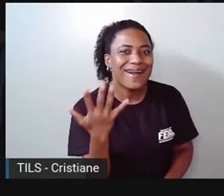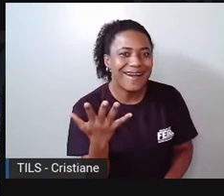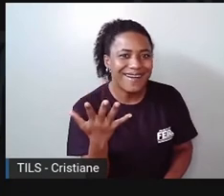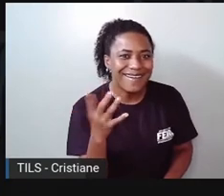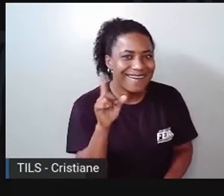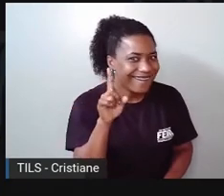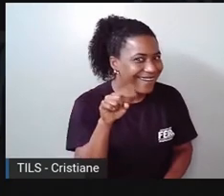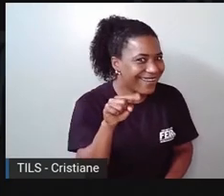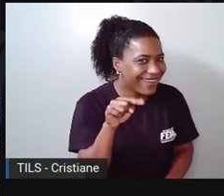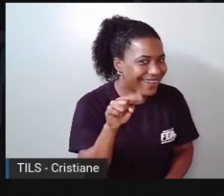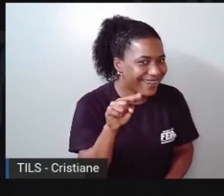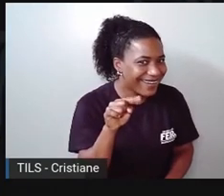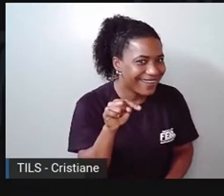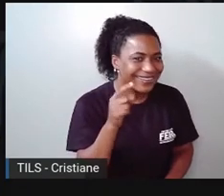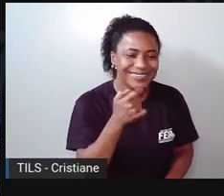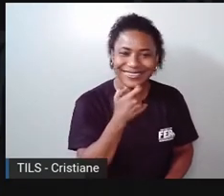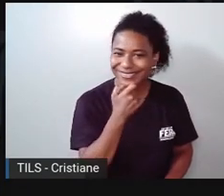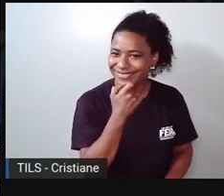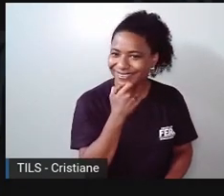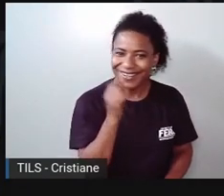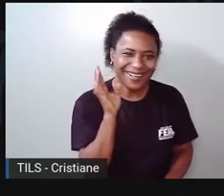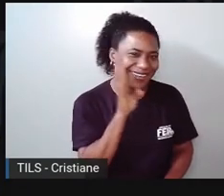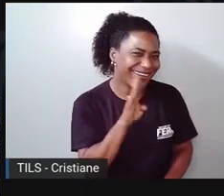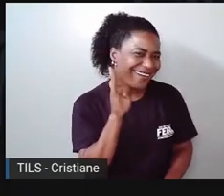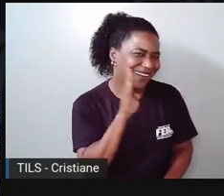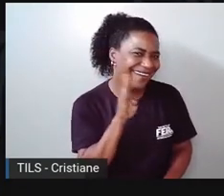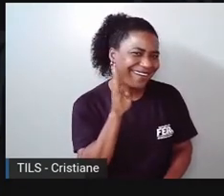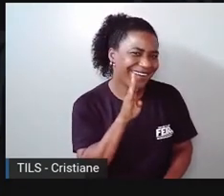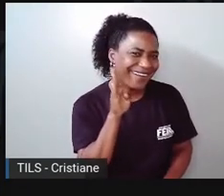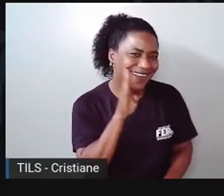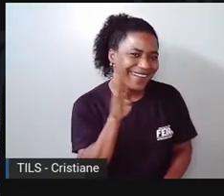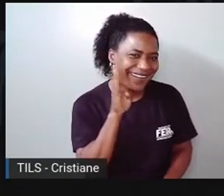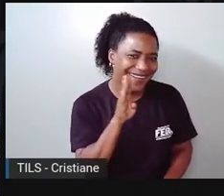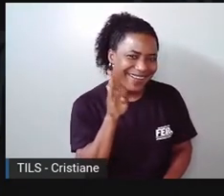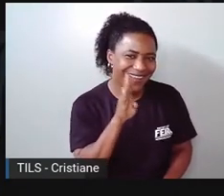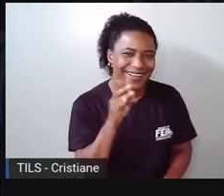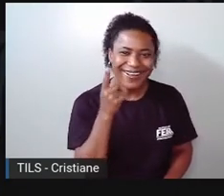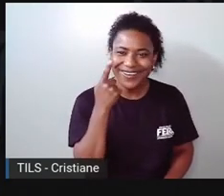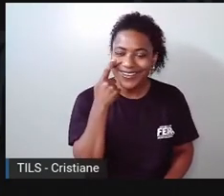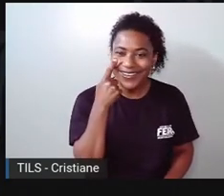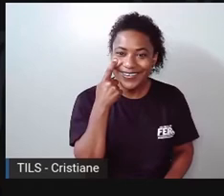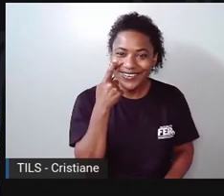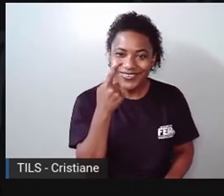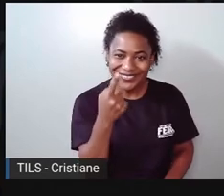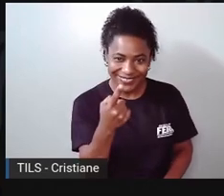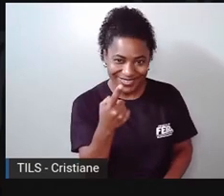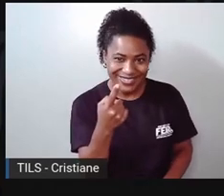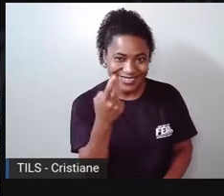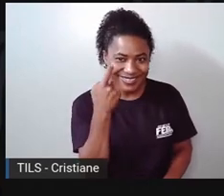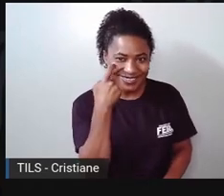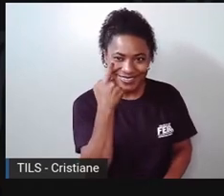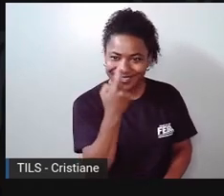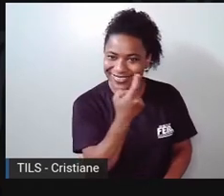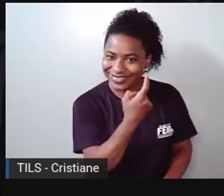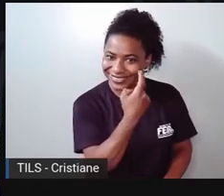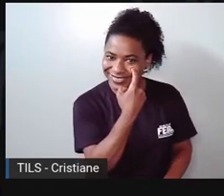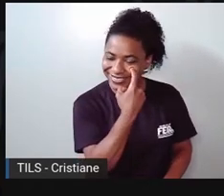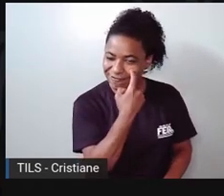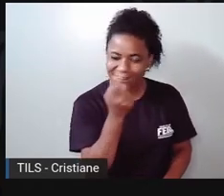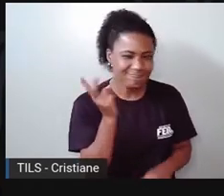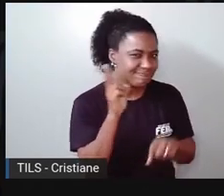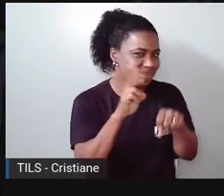Verdade! Que legal! Eu vou fazer os olhos de